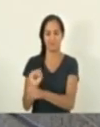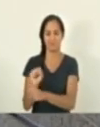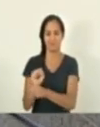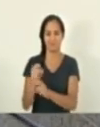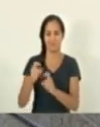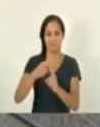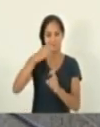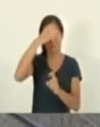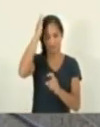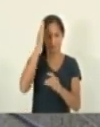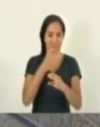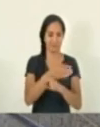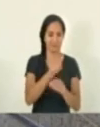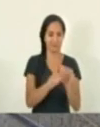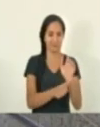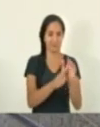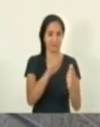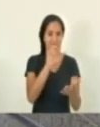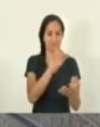dele.